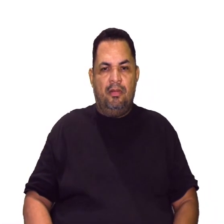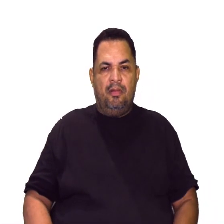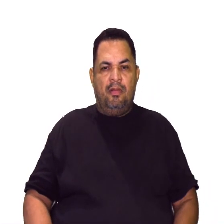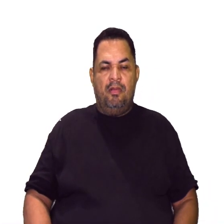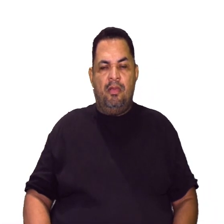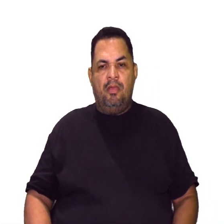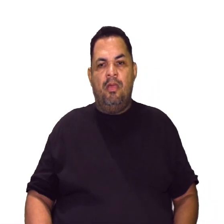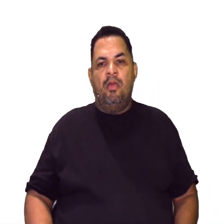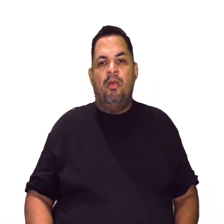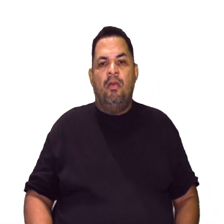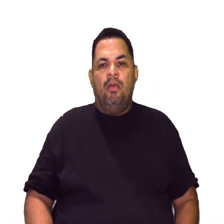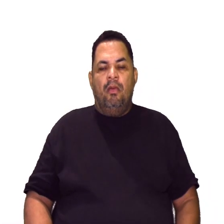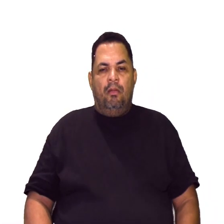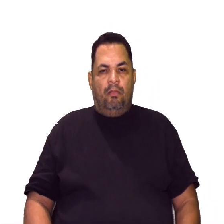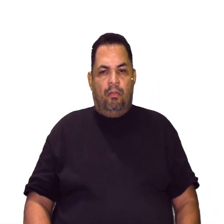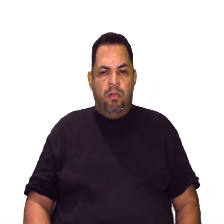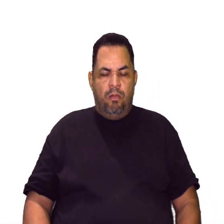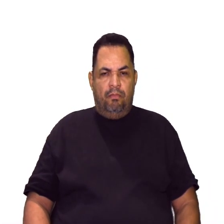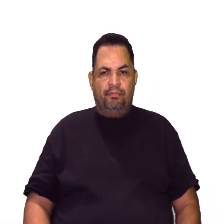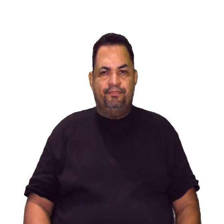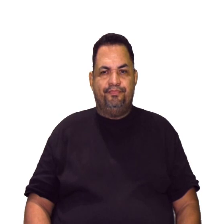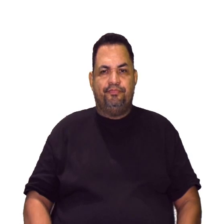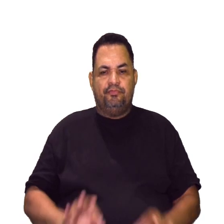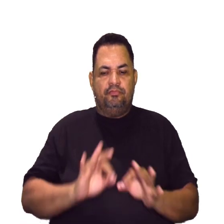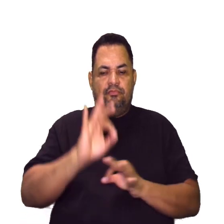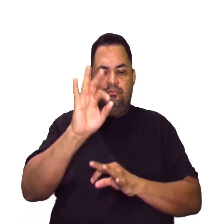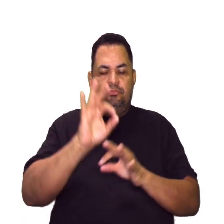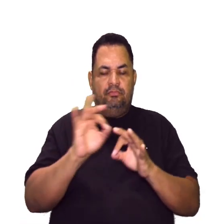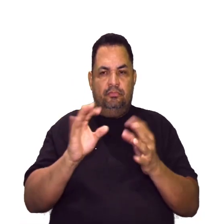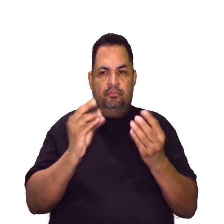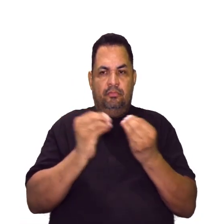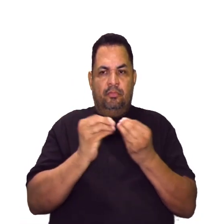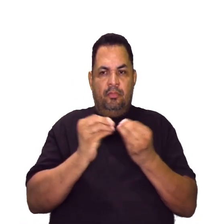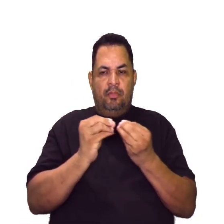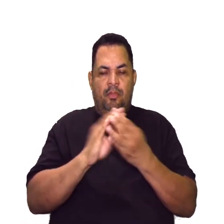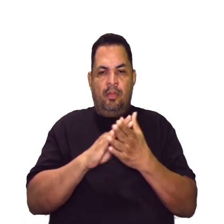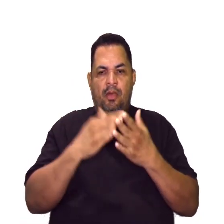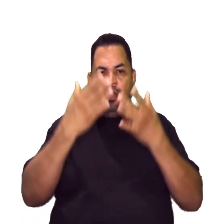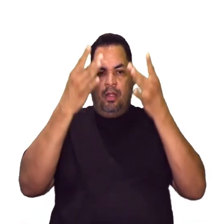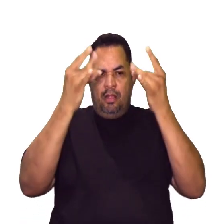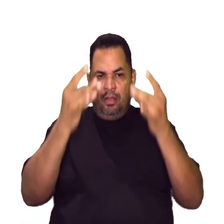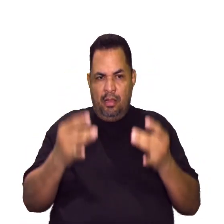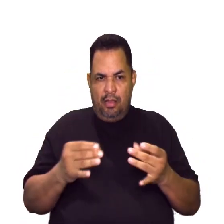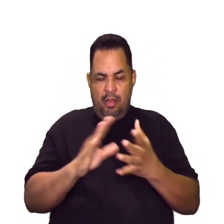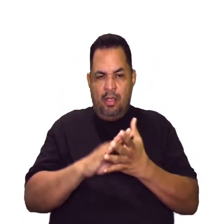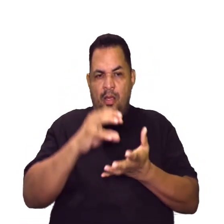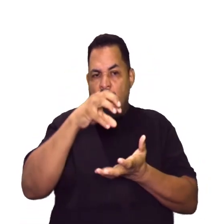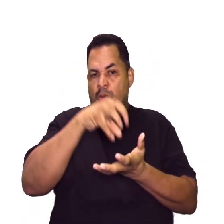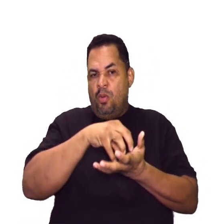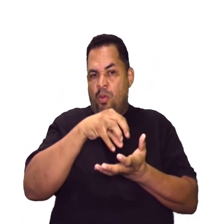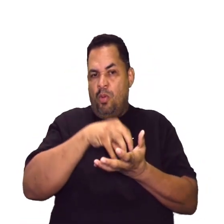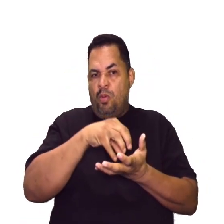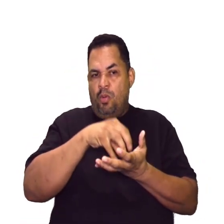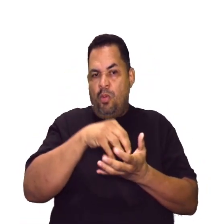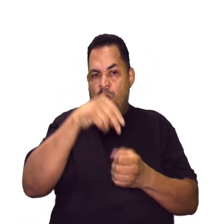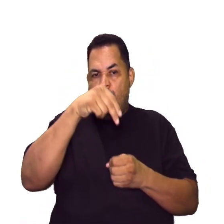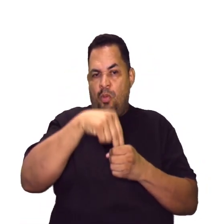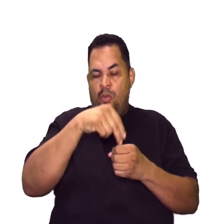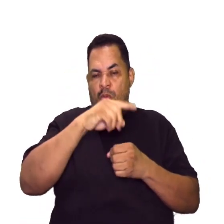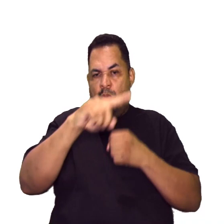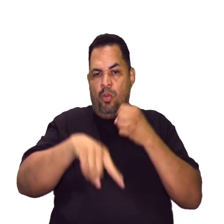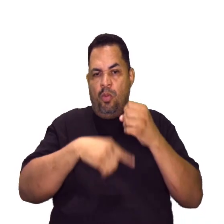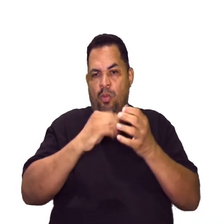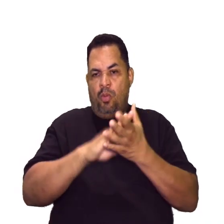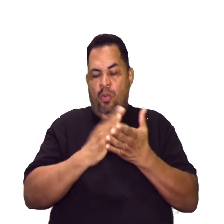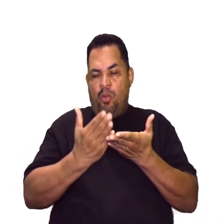A geometria molecular descreve como os núcleos dos átomos que constituem as moléculas